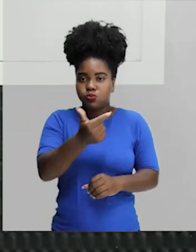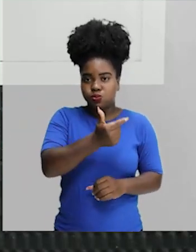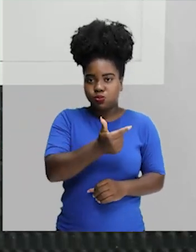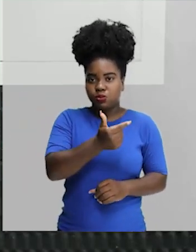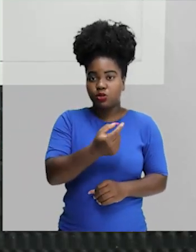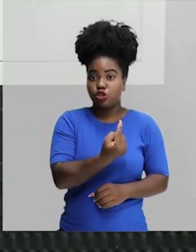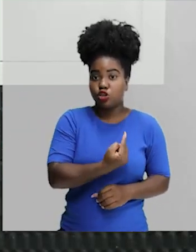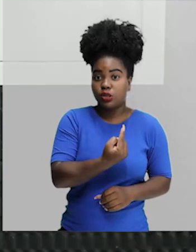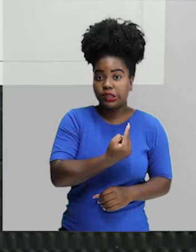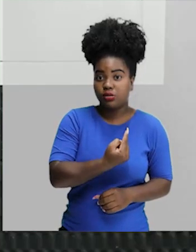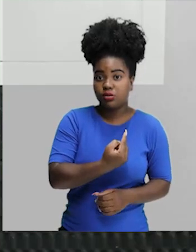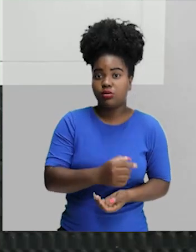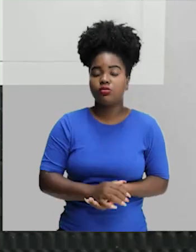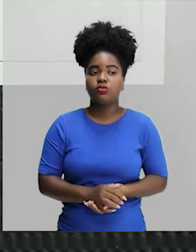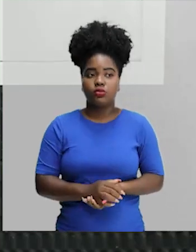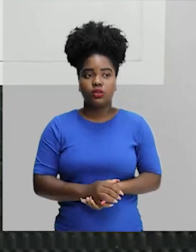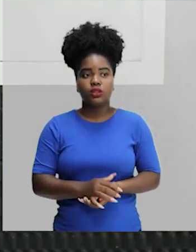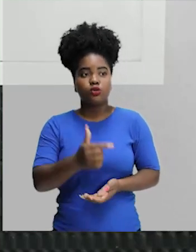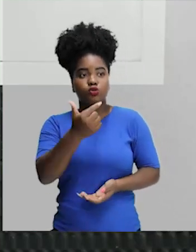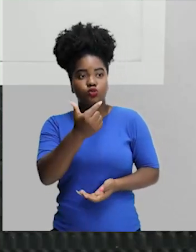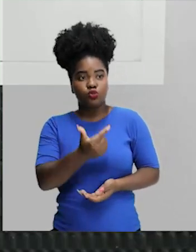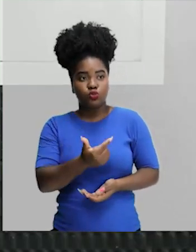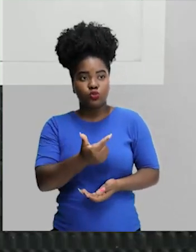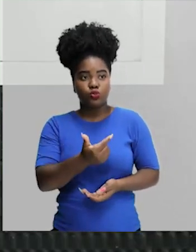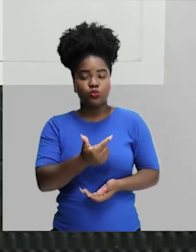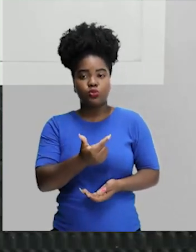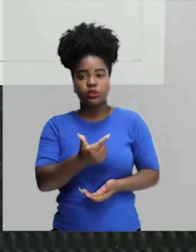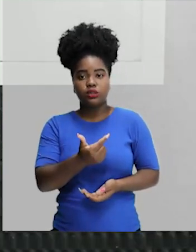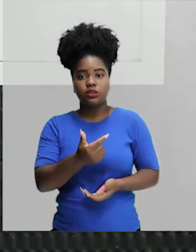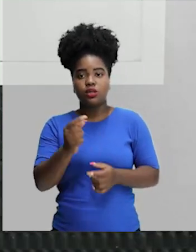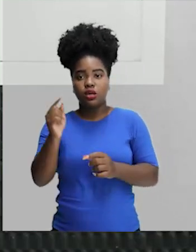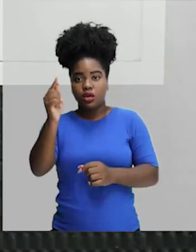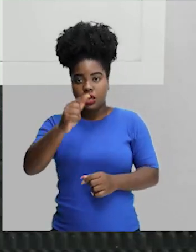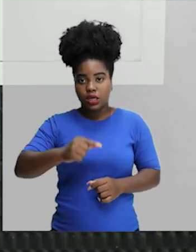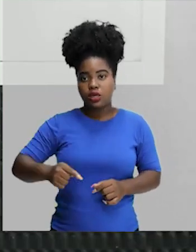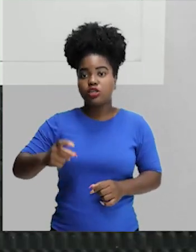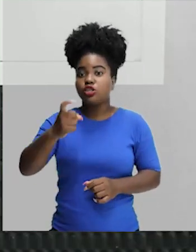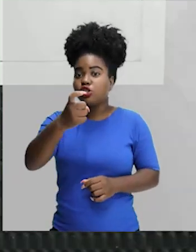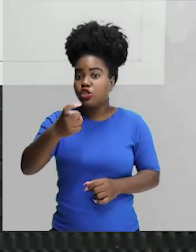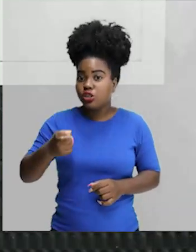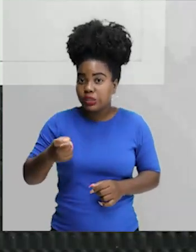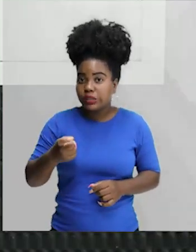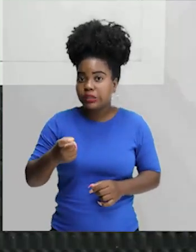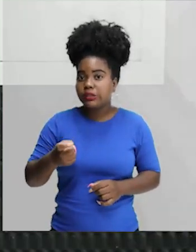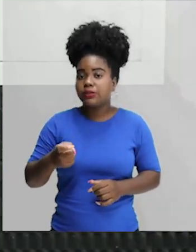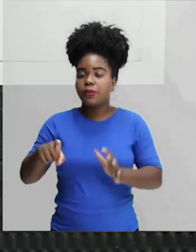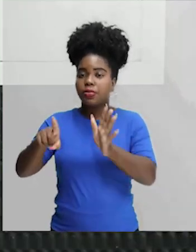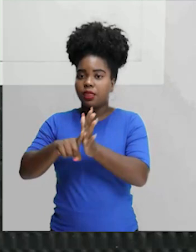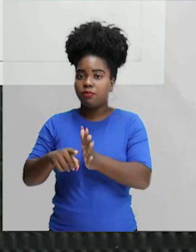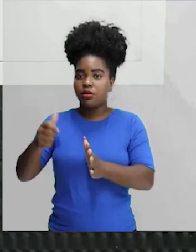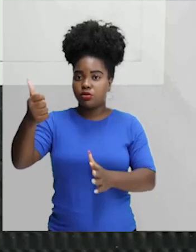ficar 2 em evidência, você vai botar aqui x menos 1 meio.